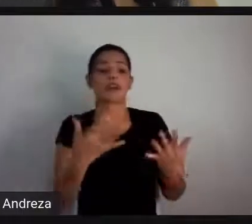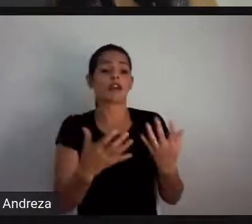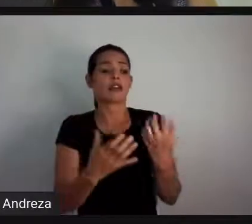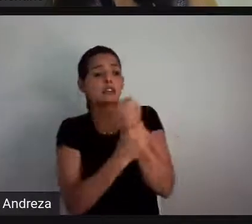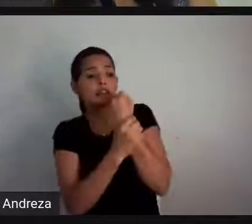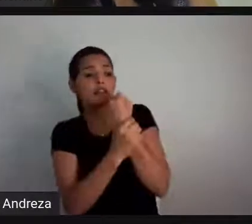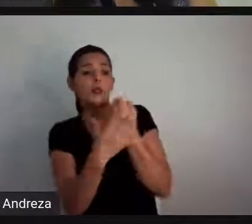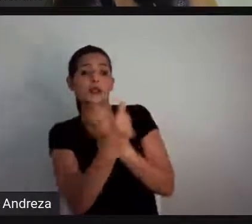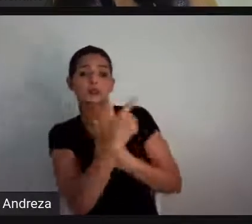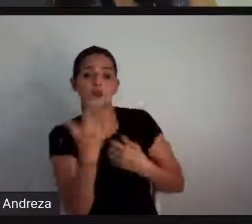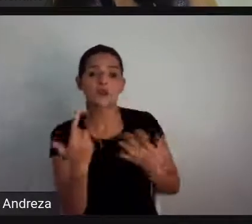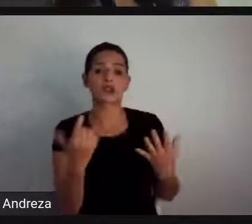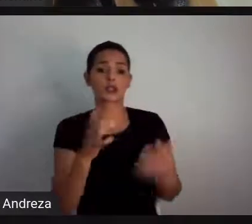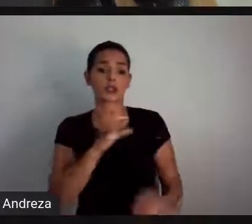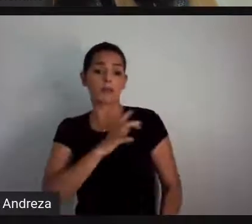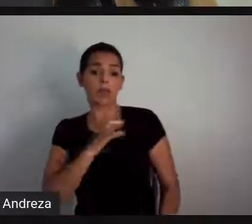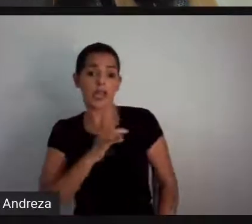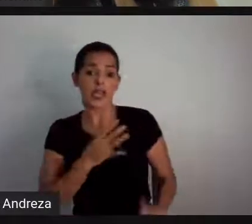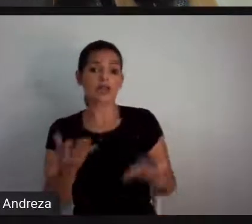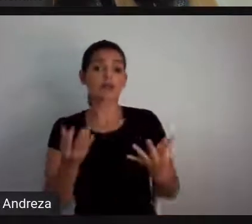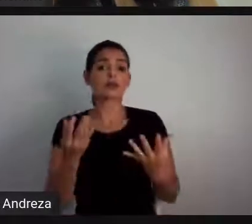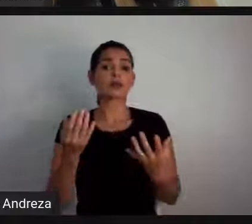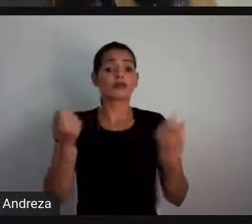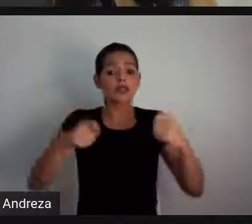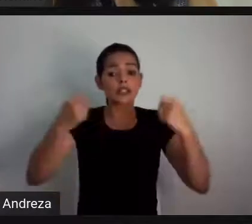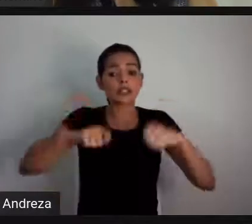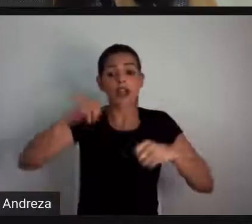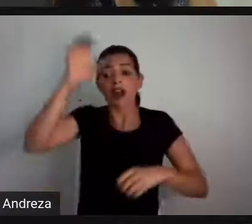como é que eu poderia me